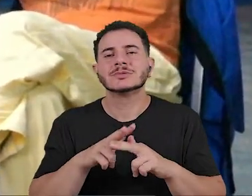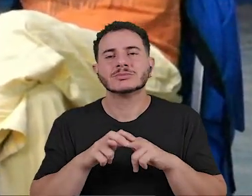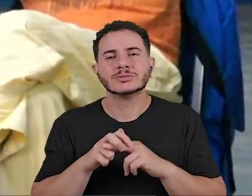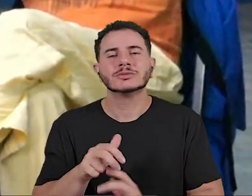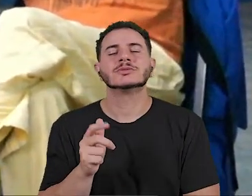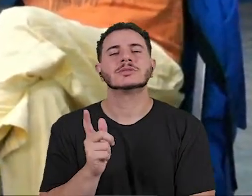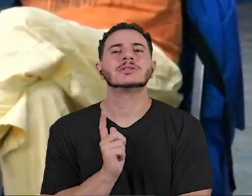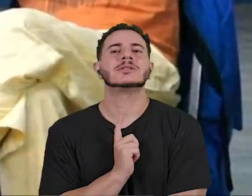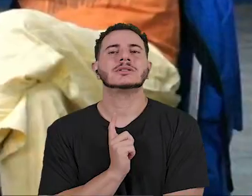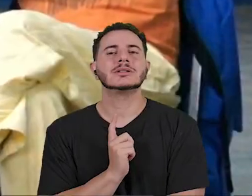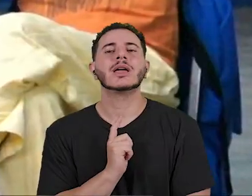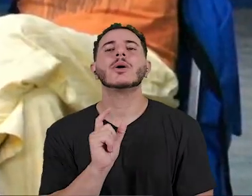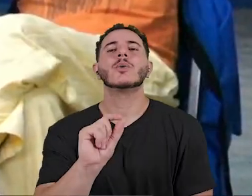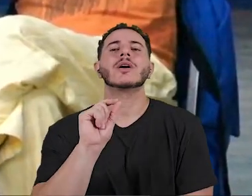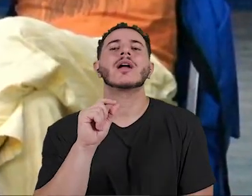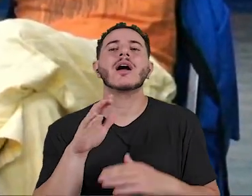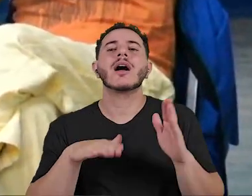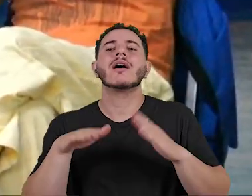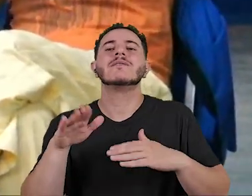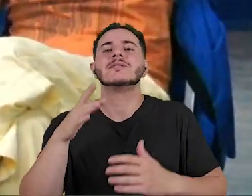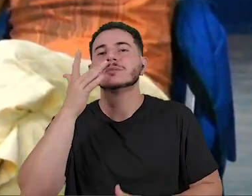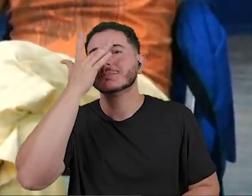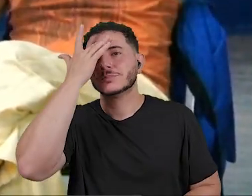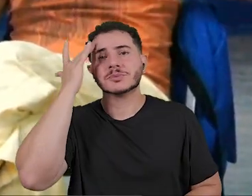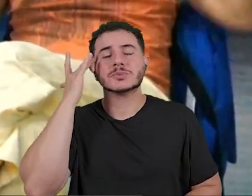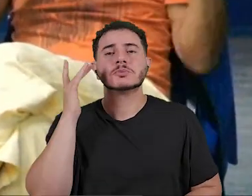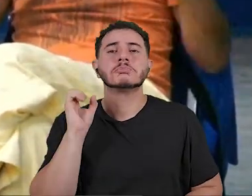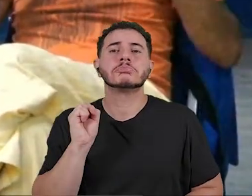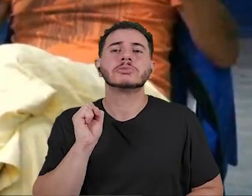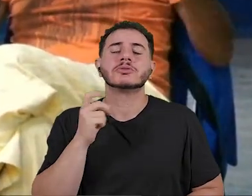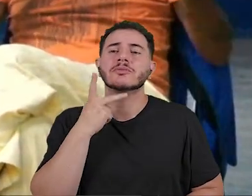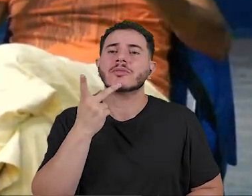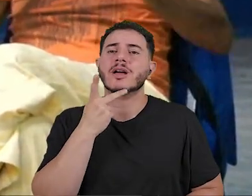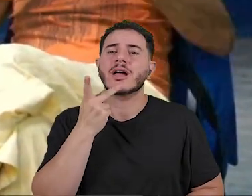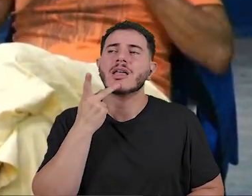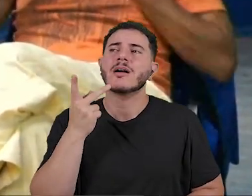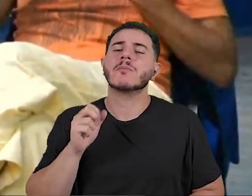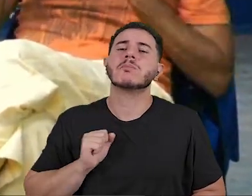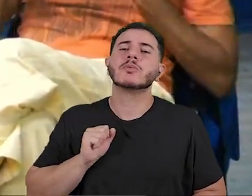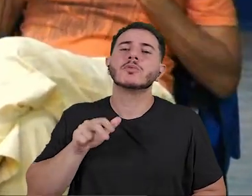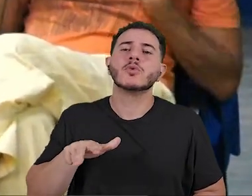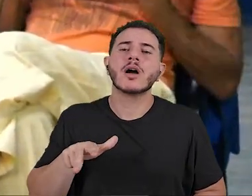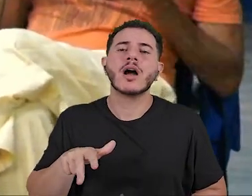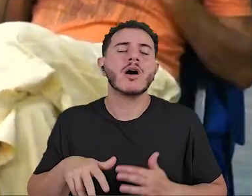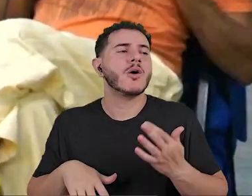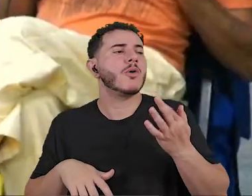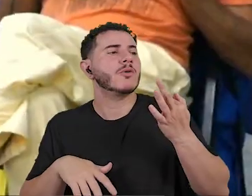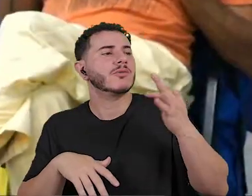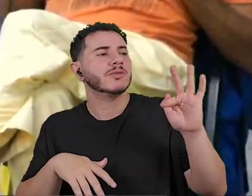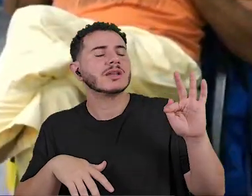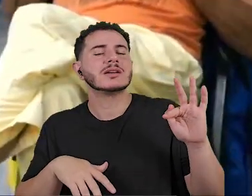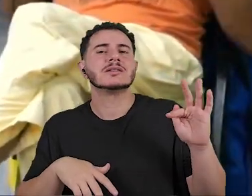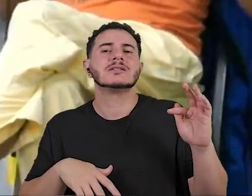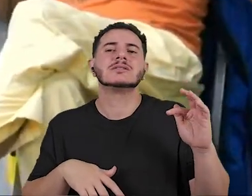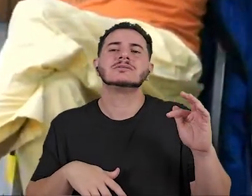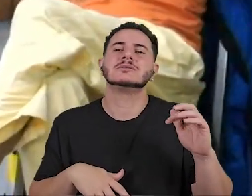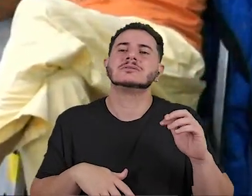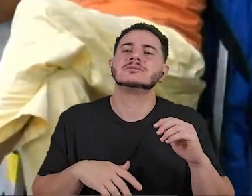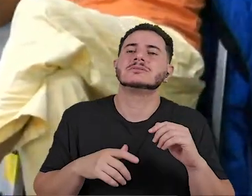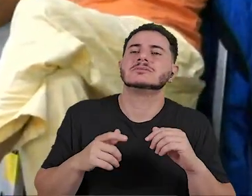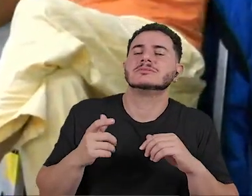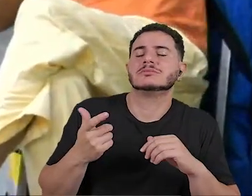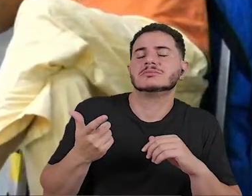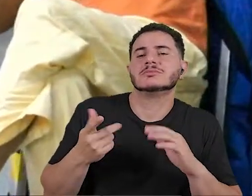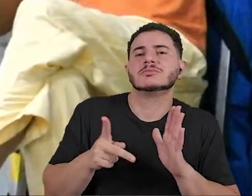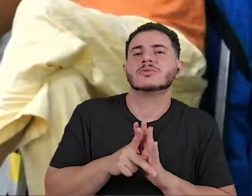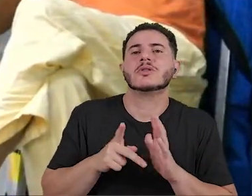da Portugal, Espanha e França diga, olha, o maracatu veio da França, o maracatu veio da Espanha, que a coroação do rei de Congo veio